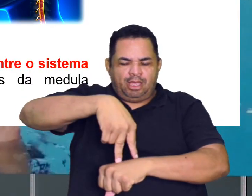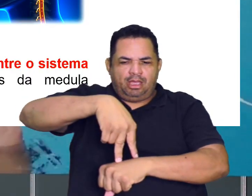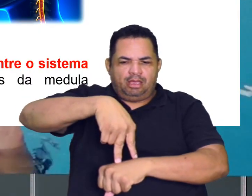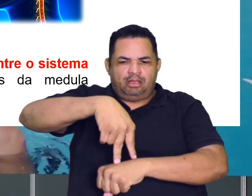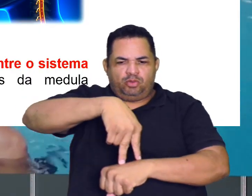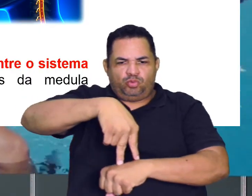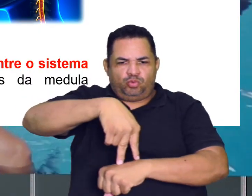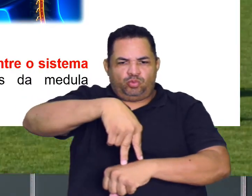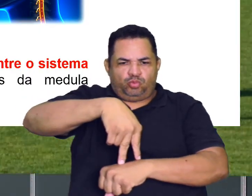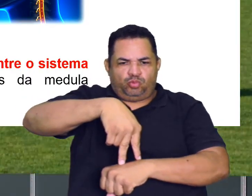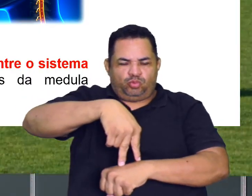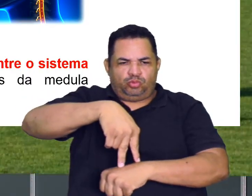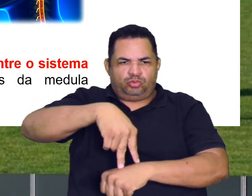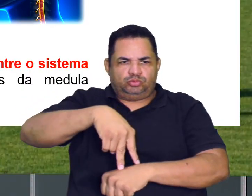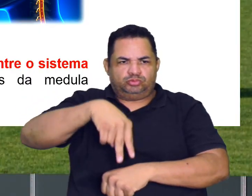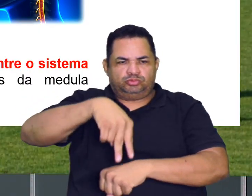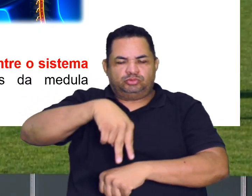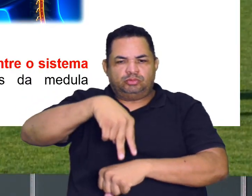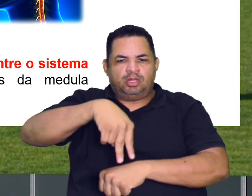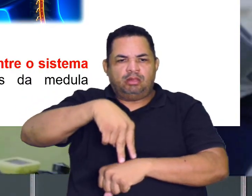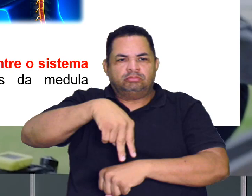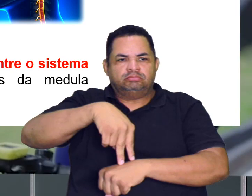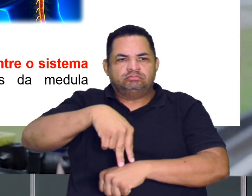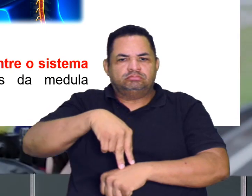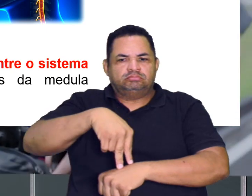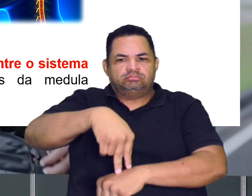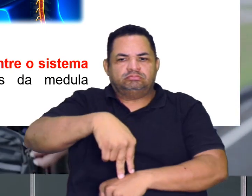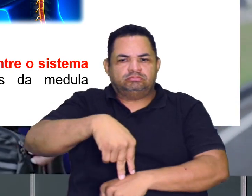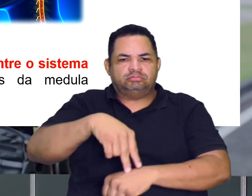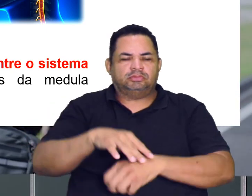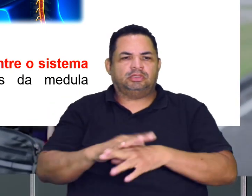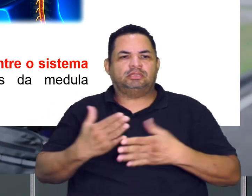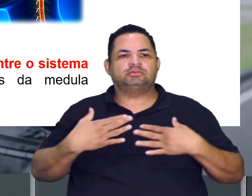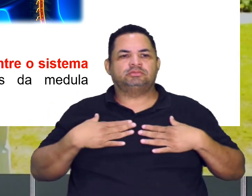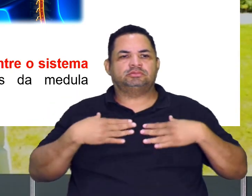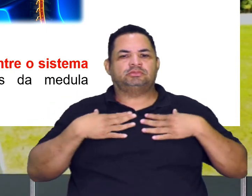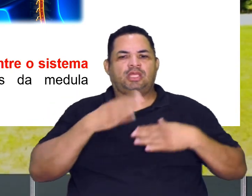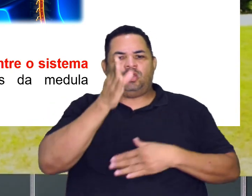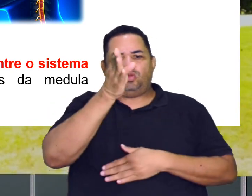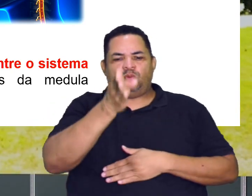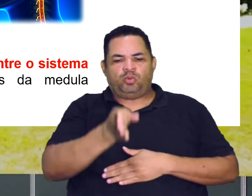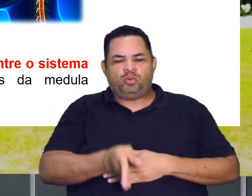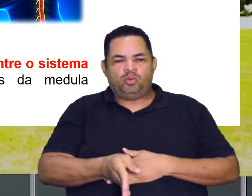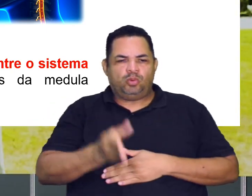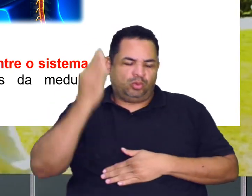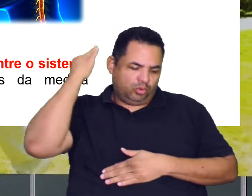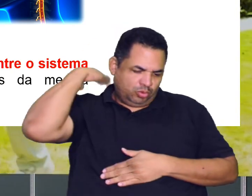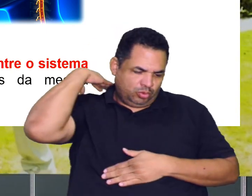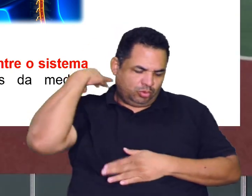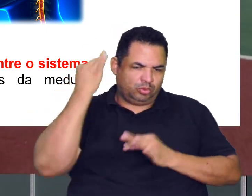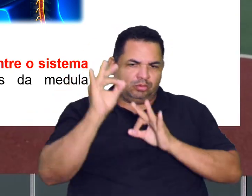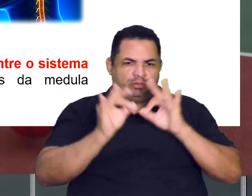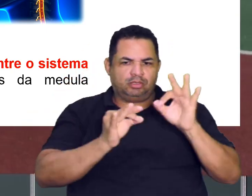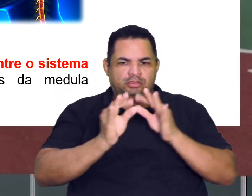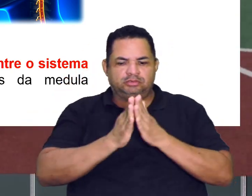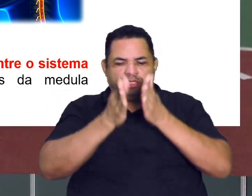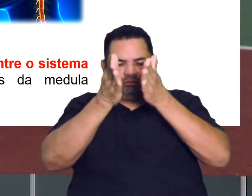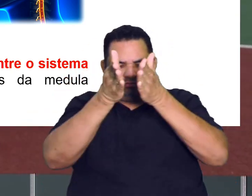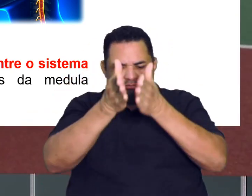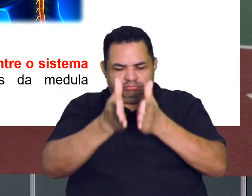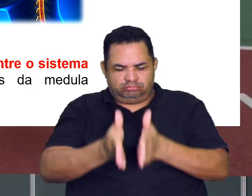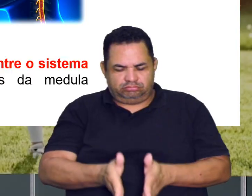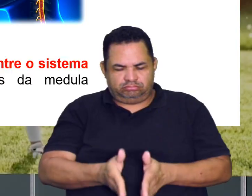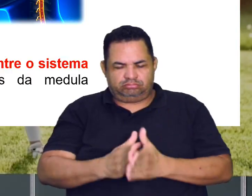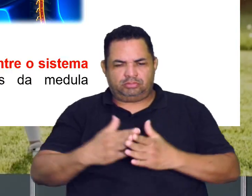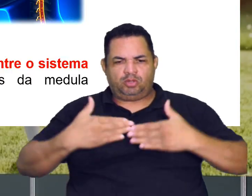2 pés, né, no solo, nós somos bípedes. Então essa coluna precisa estar fortalecida, precisa estar alinhada para que a